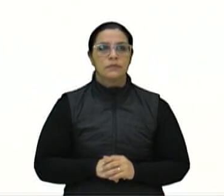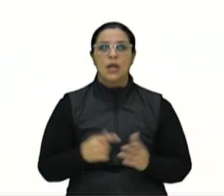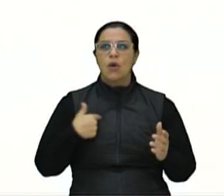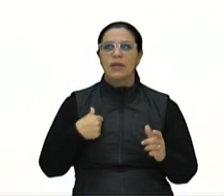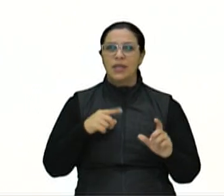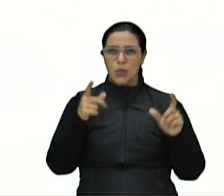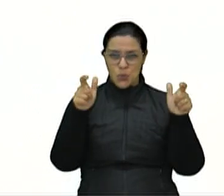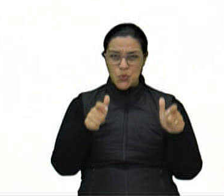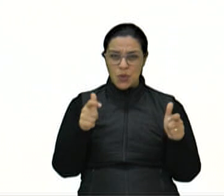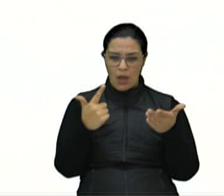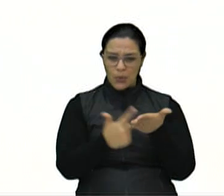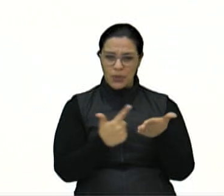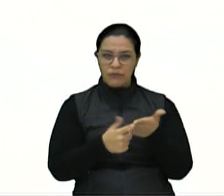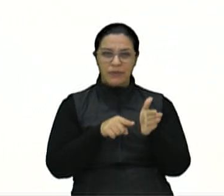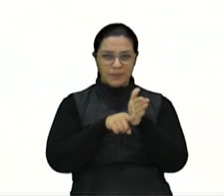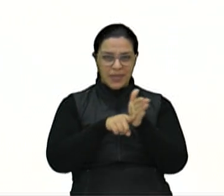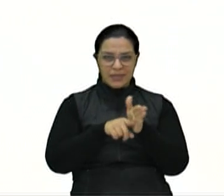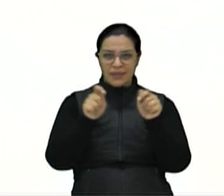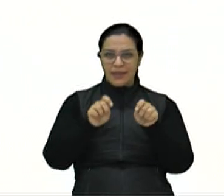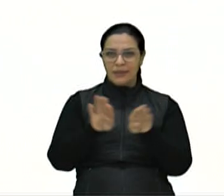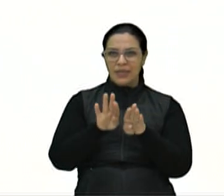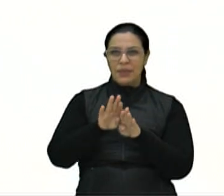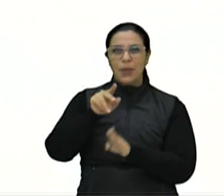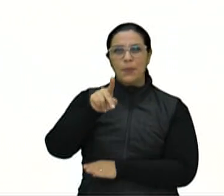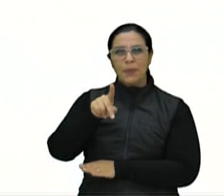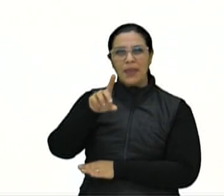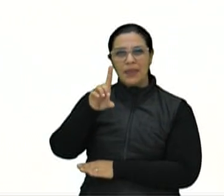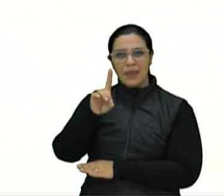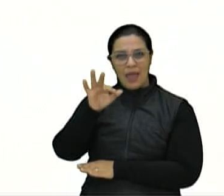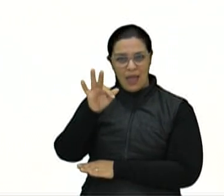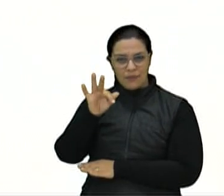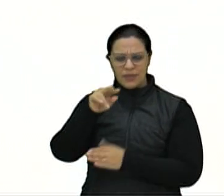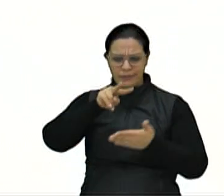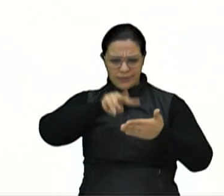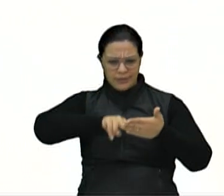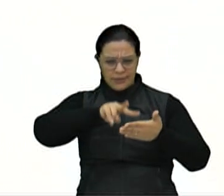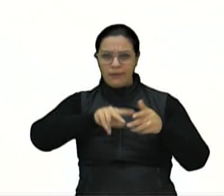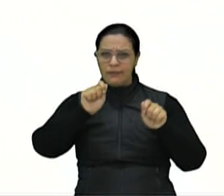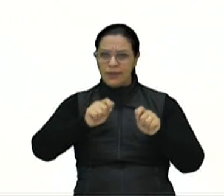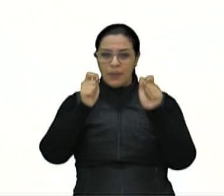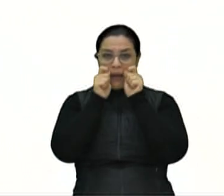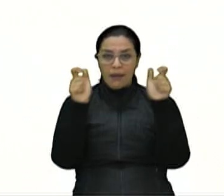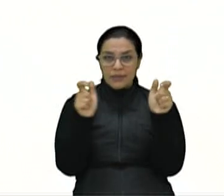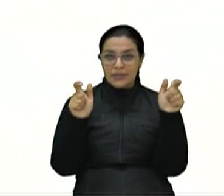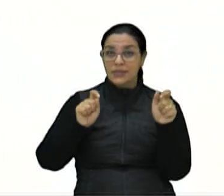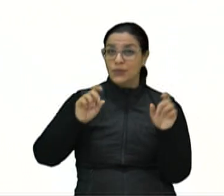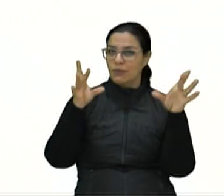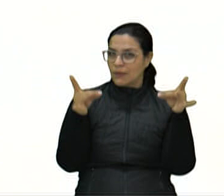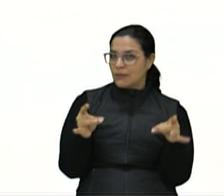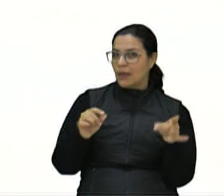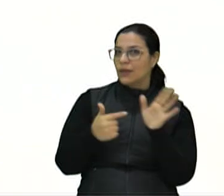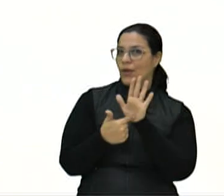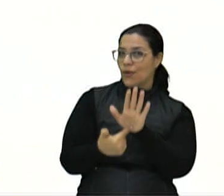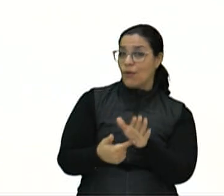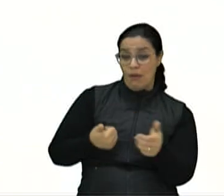Tá o endereço ali, você pode buscar isso, tem um PDF para que você preste atenção nesse detalhe. A publicação é recente, tá?